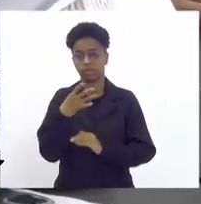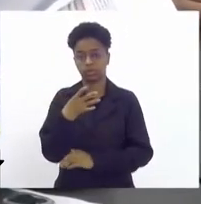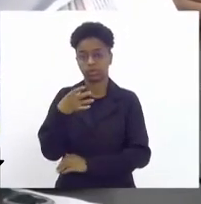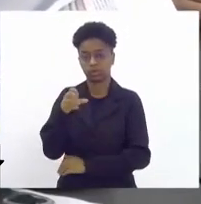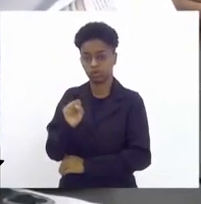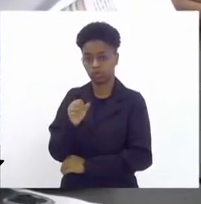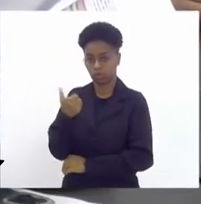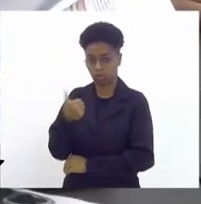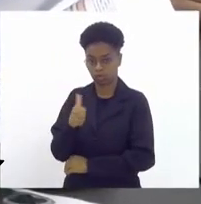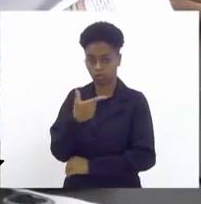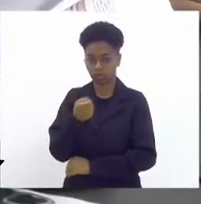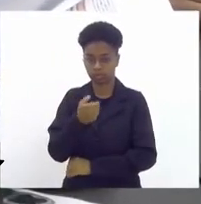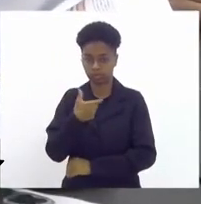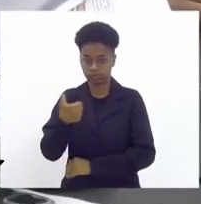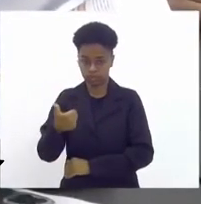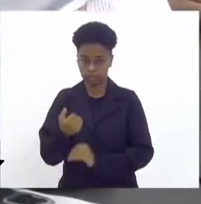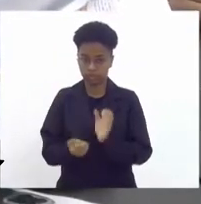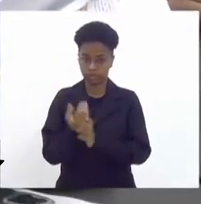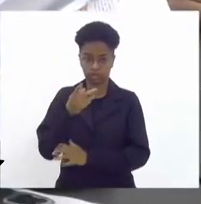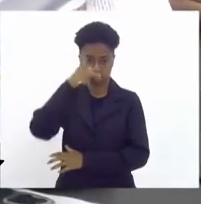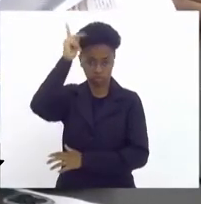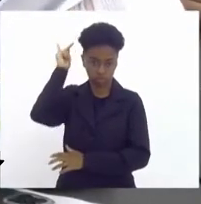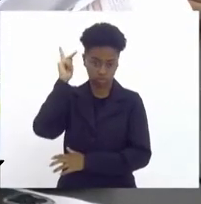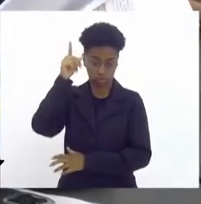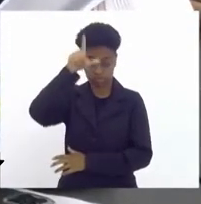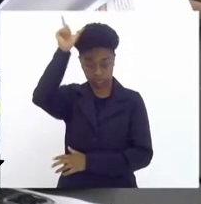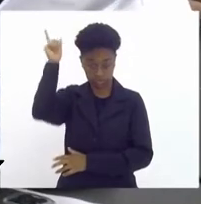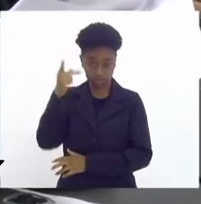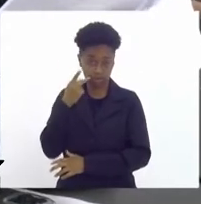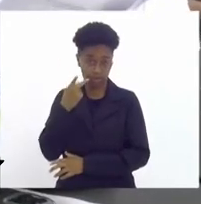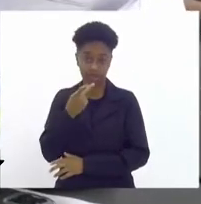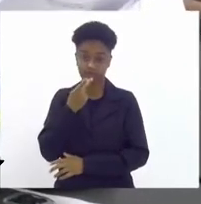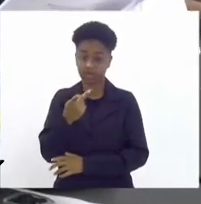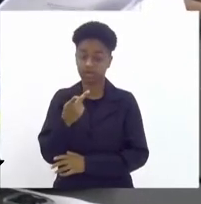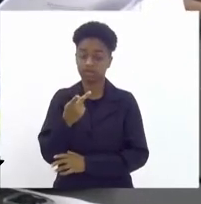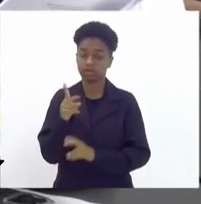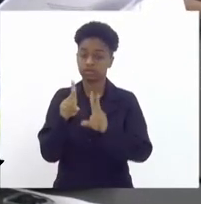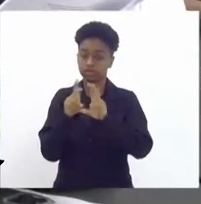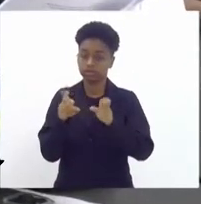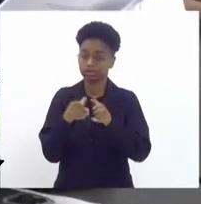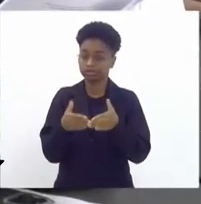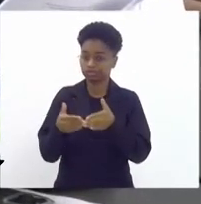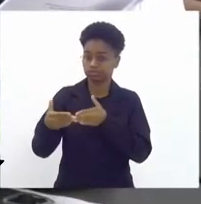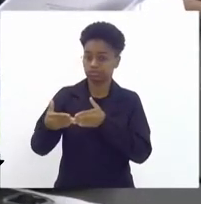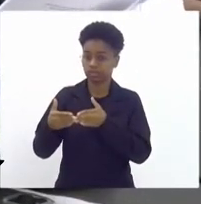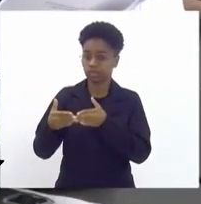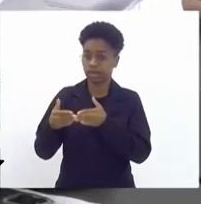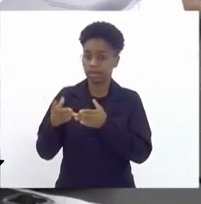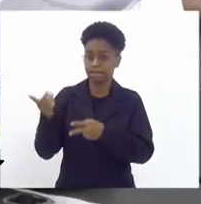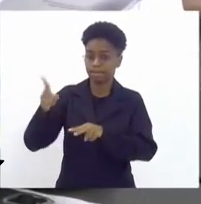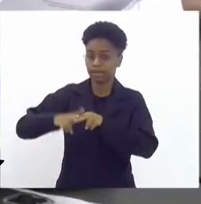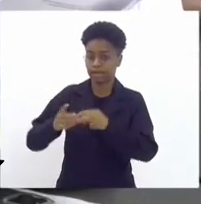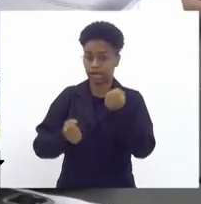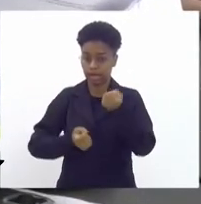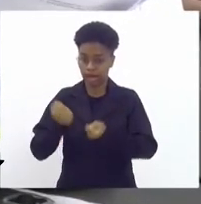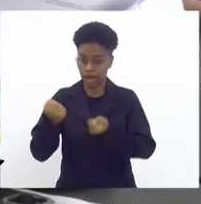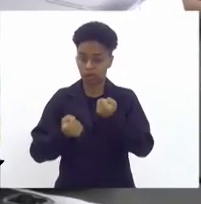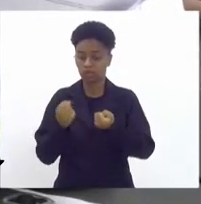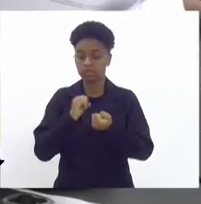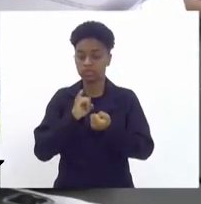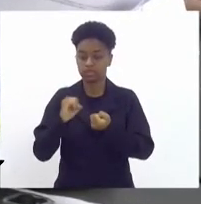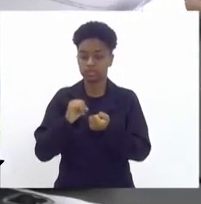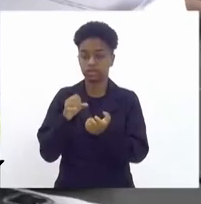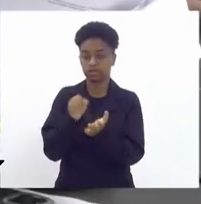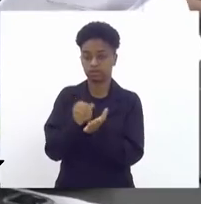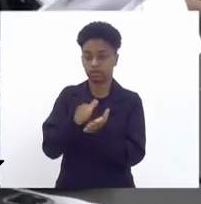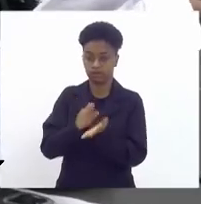repetindo, de 21, de autoria do deputado Luiz Paulo, que dispõe sobre a suspensão de apreensão de veículos por falta de licenciamento anual em decorrência da pandemia